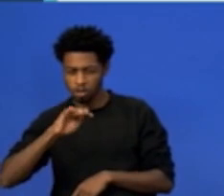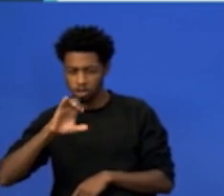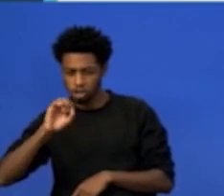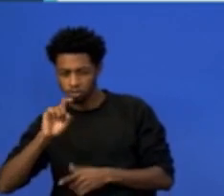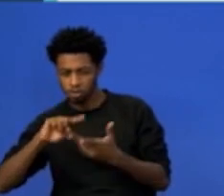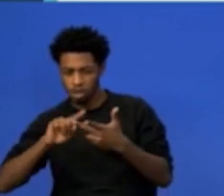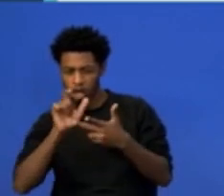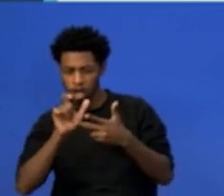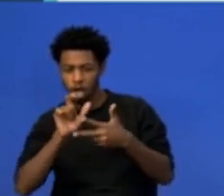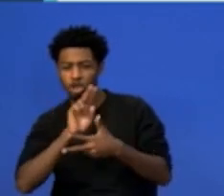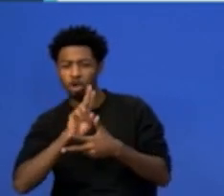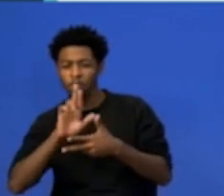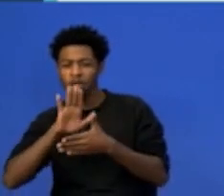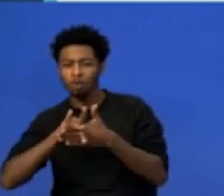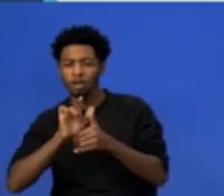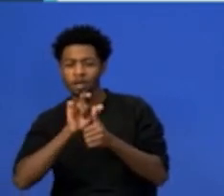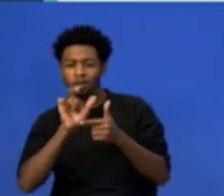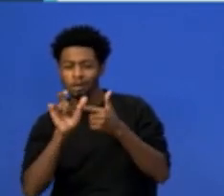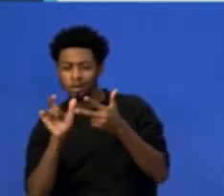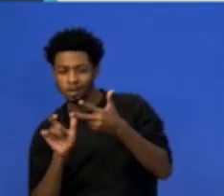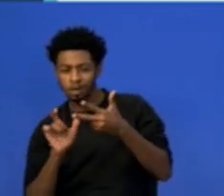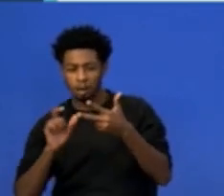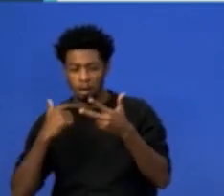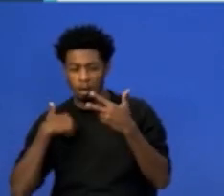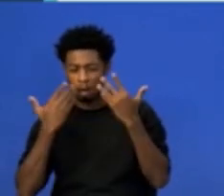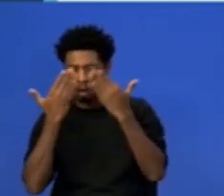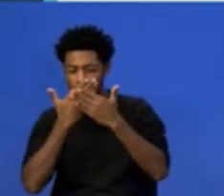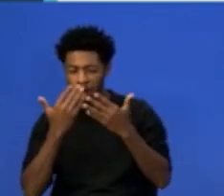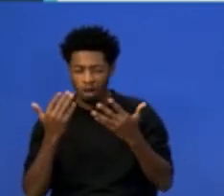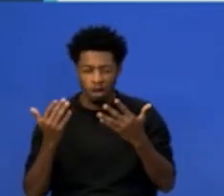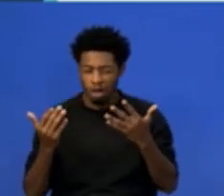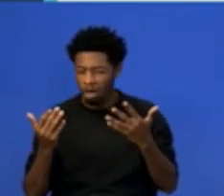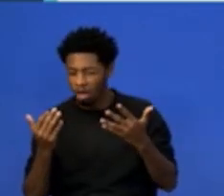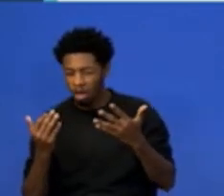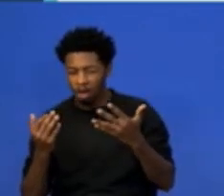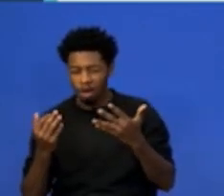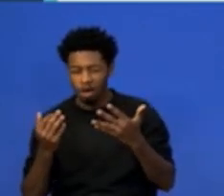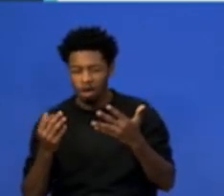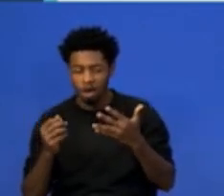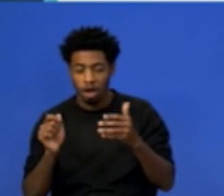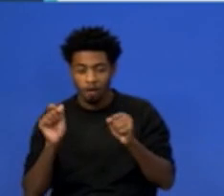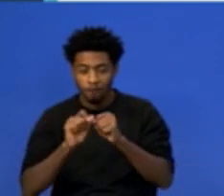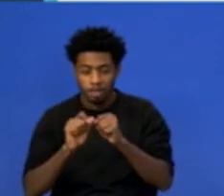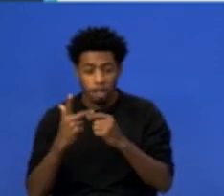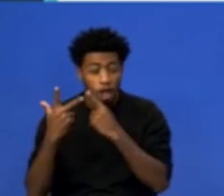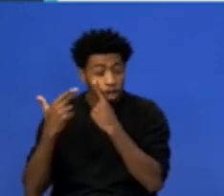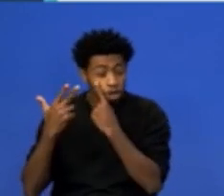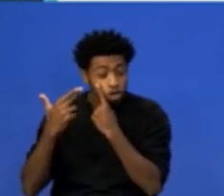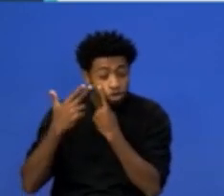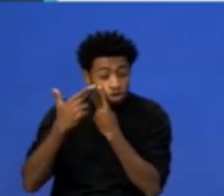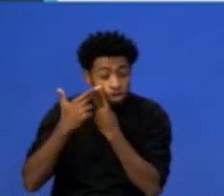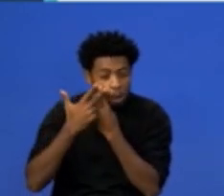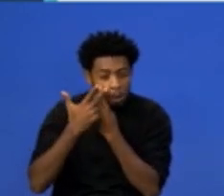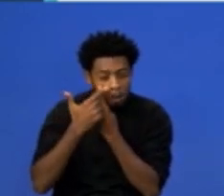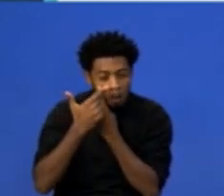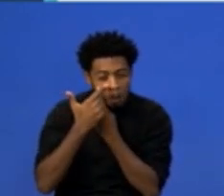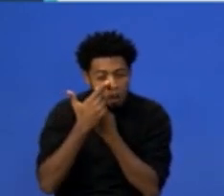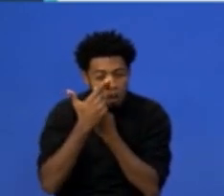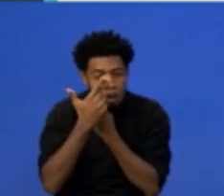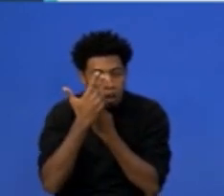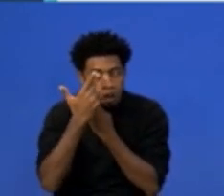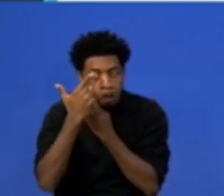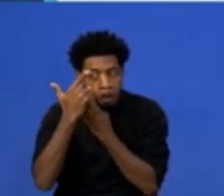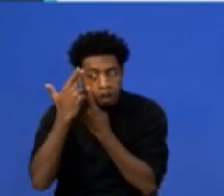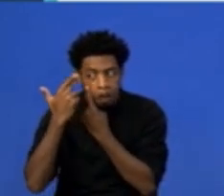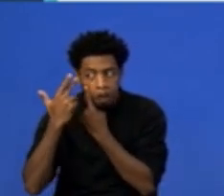astigmatismo. As cirurgias corretivas têm cobertura obrigatória. Então, todas essas